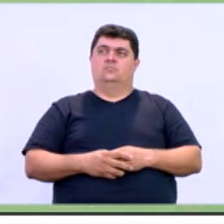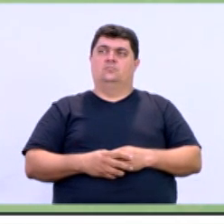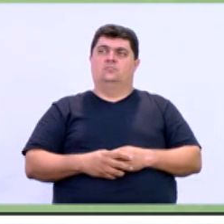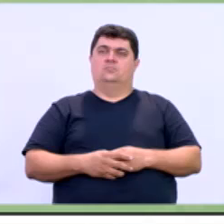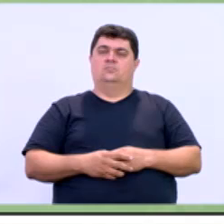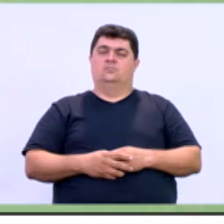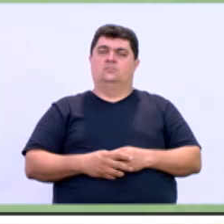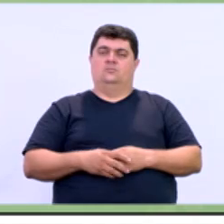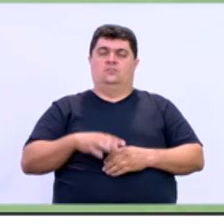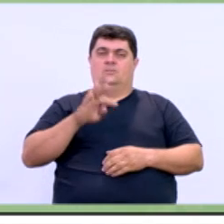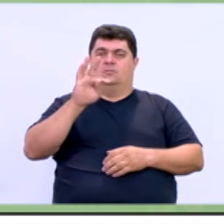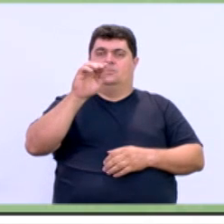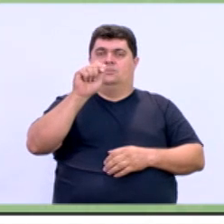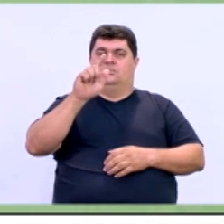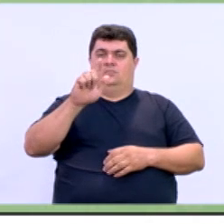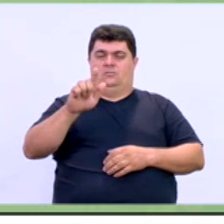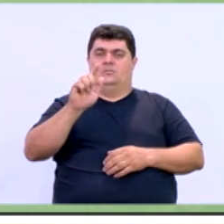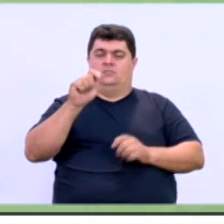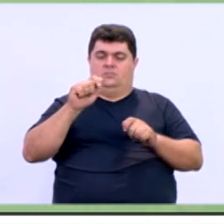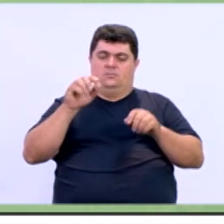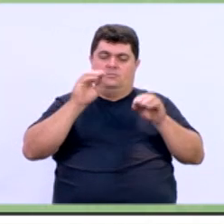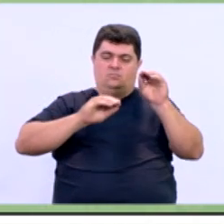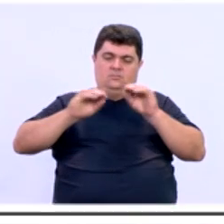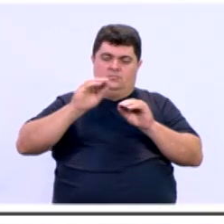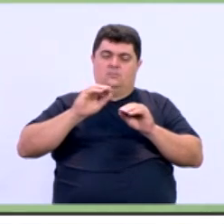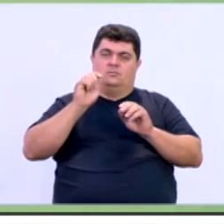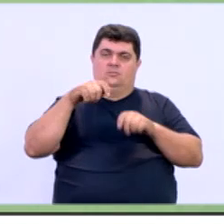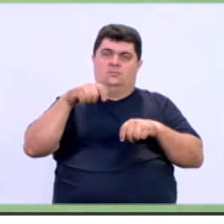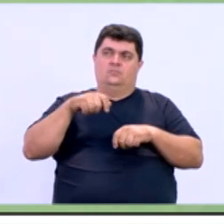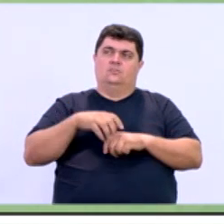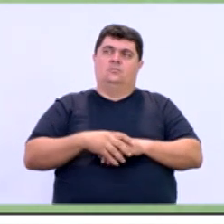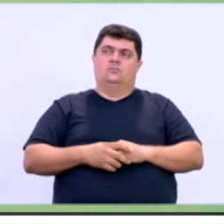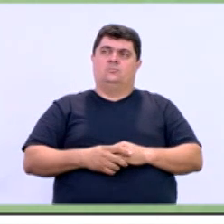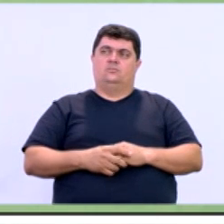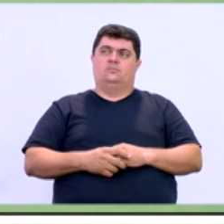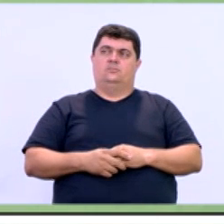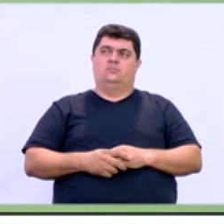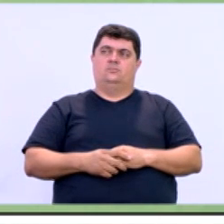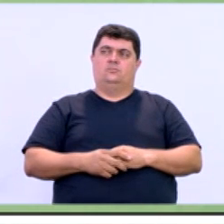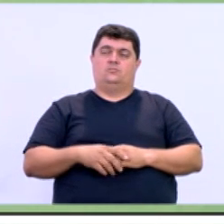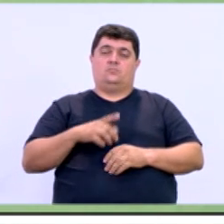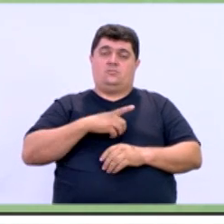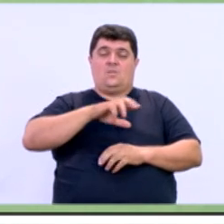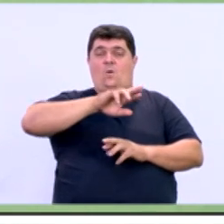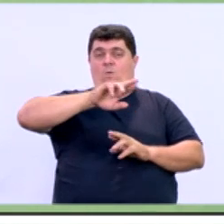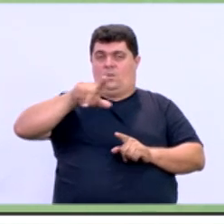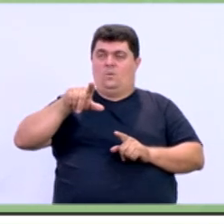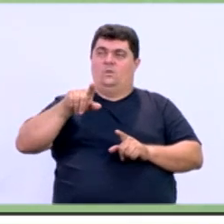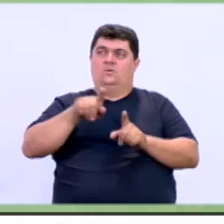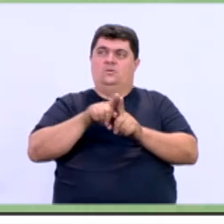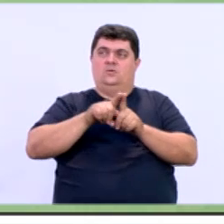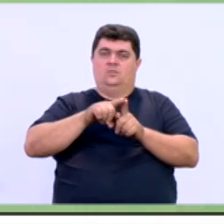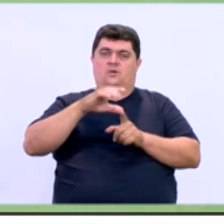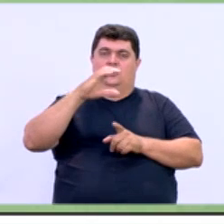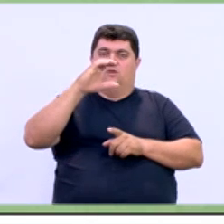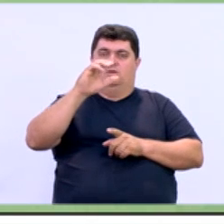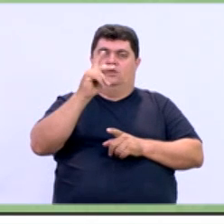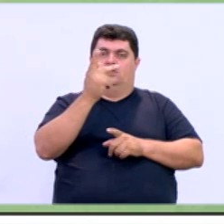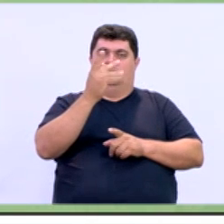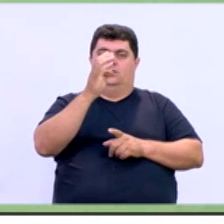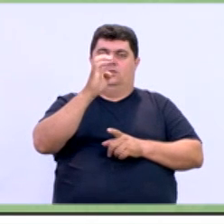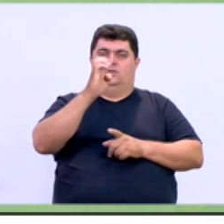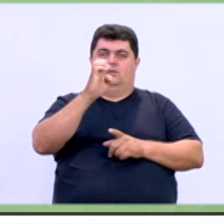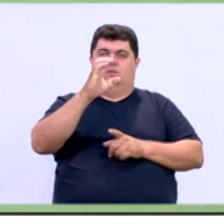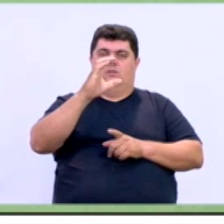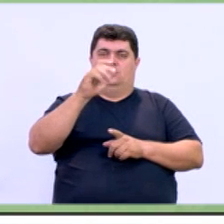nós podemos colocar dentro do nosso formulário. Ainda temos outra tag, que é a do checkbox, que é